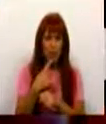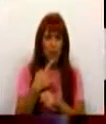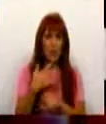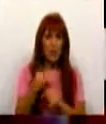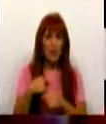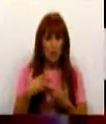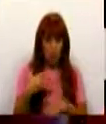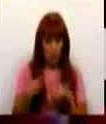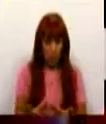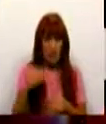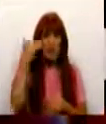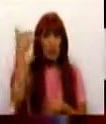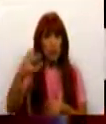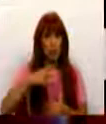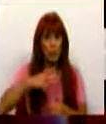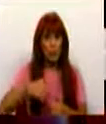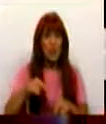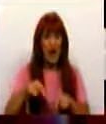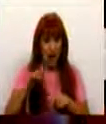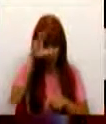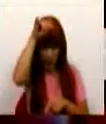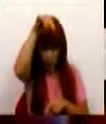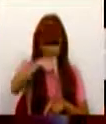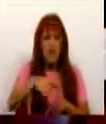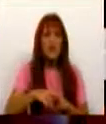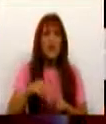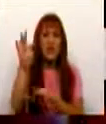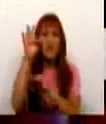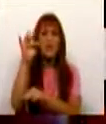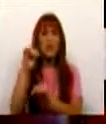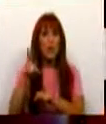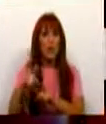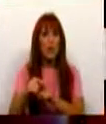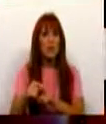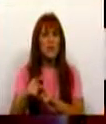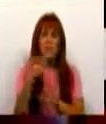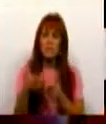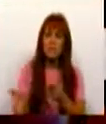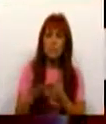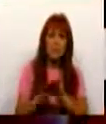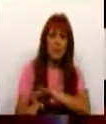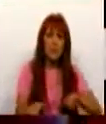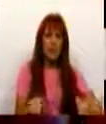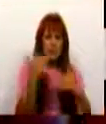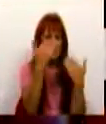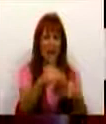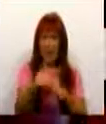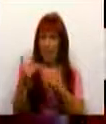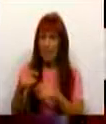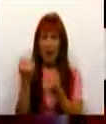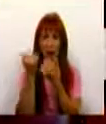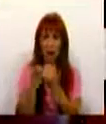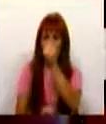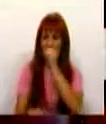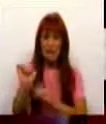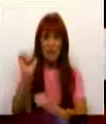para o presente e para o futuro de Portugal. É com este Governo que as freguesias começaram a virar a página das restrições à sua